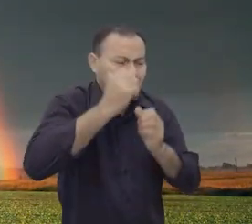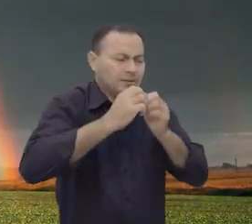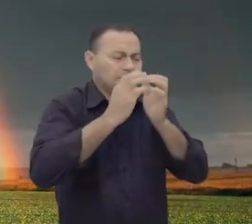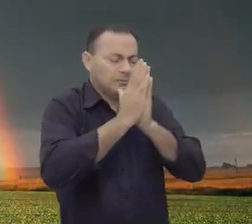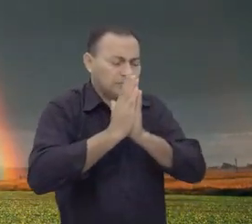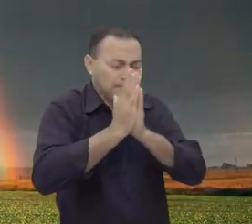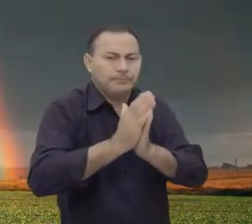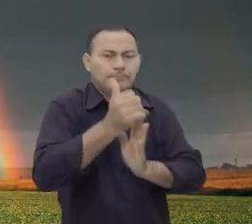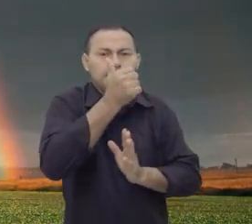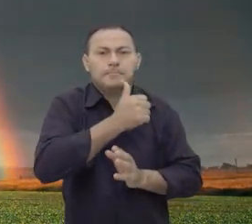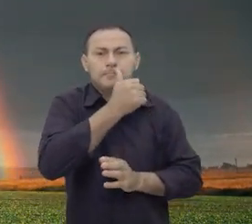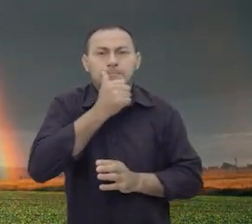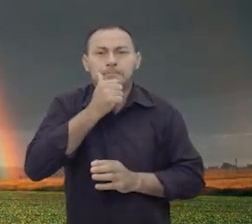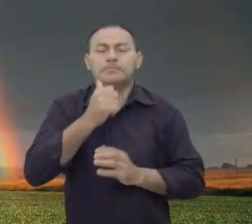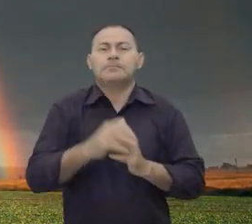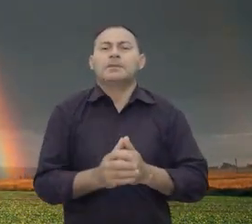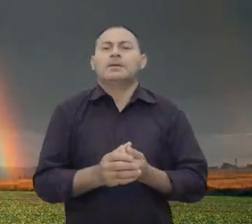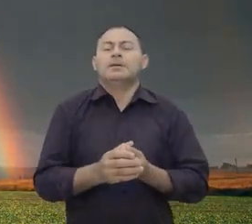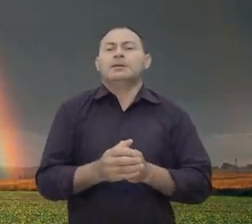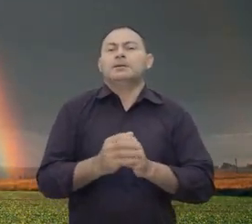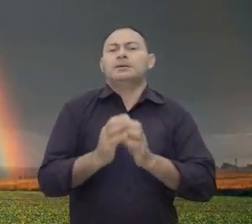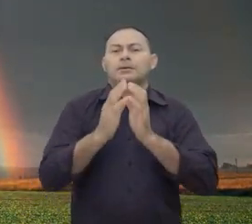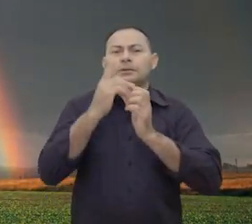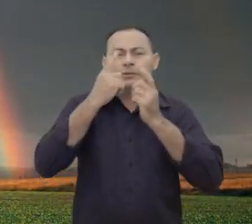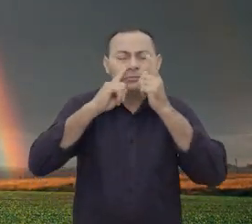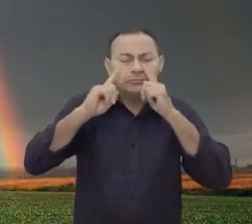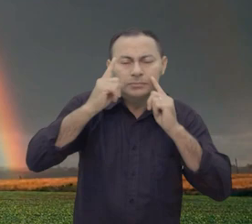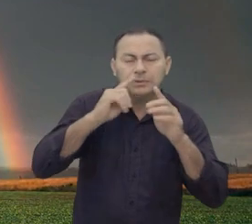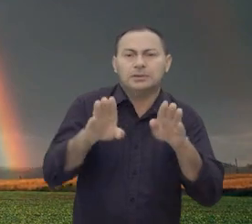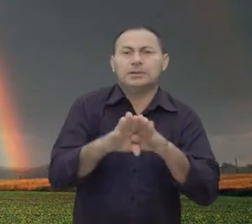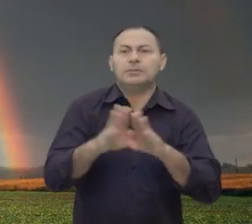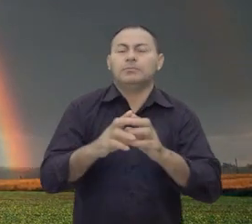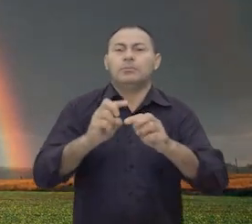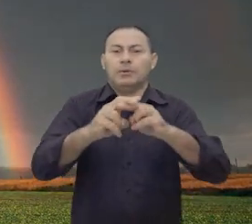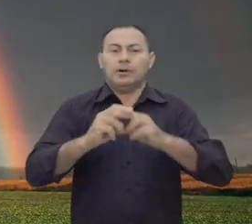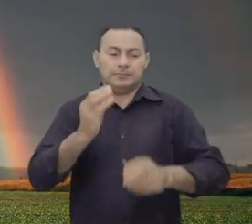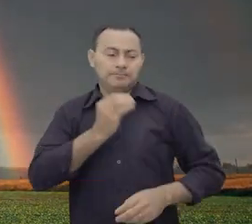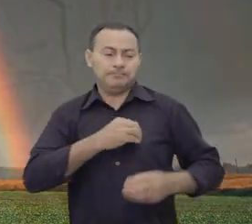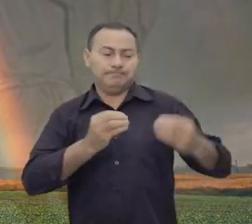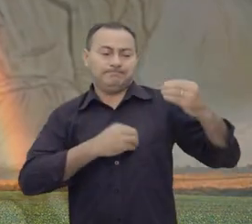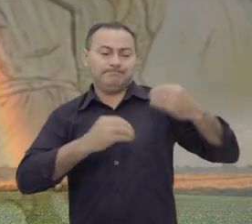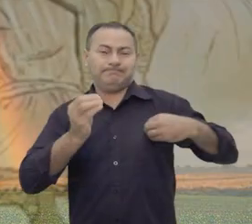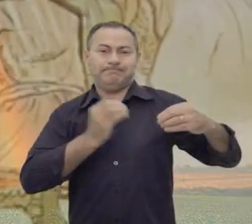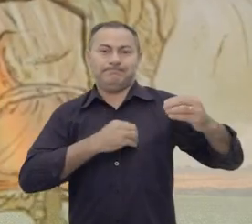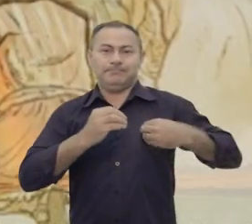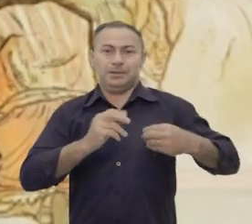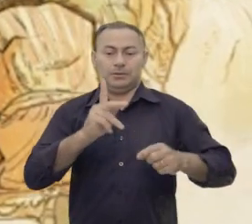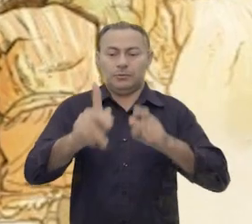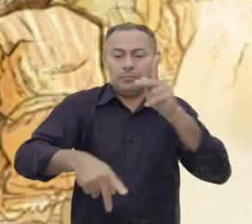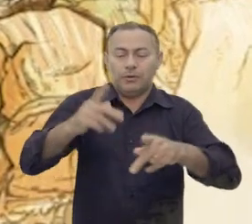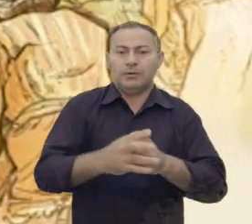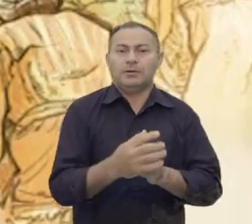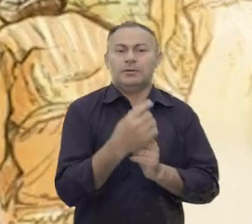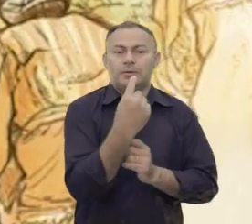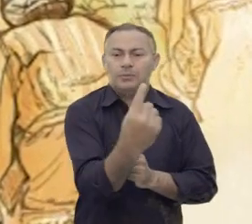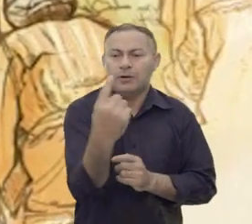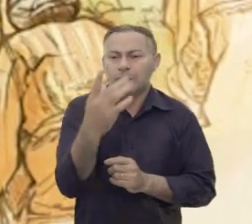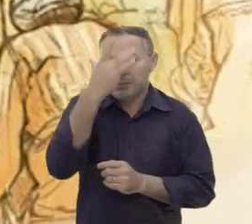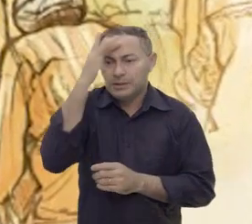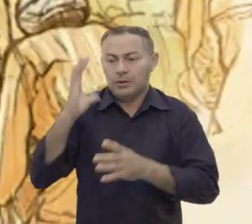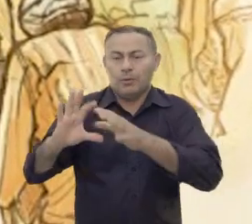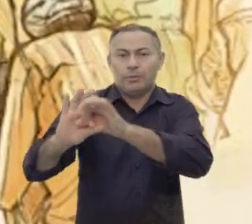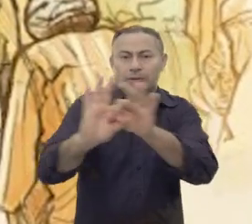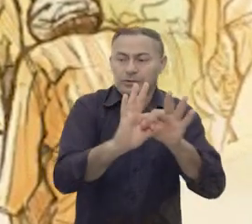chuva, e jejuou e orou e chorou por causa dos pecados do povo. Ali, um a um, as